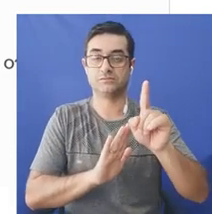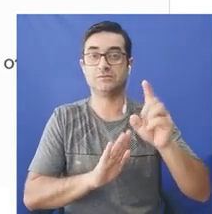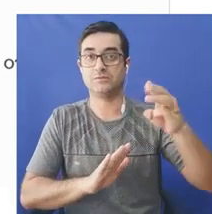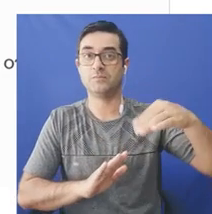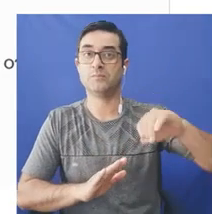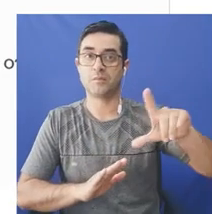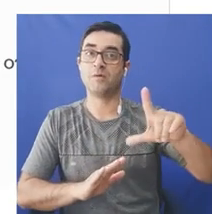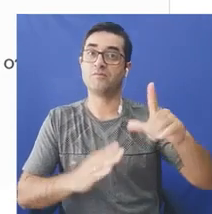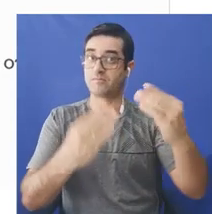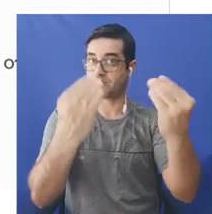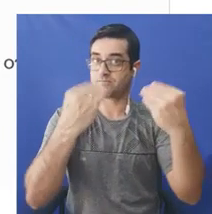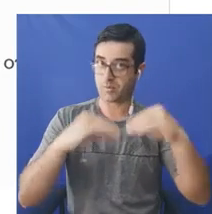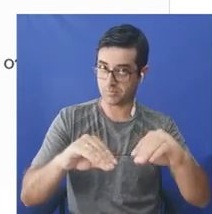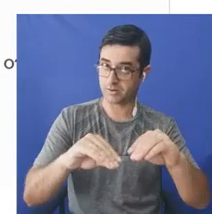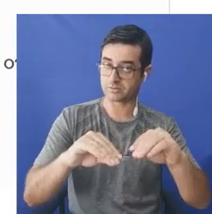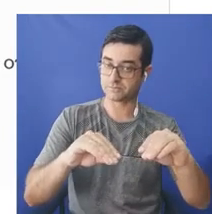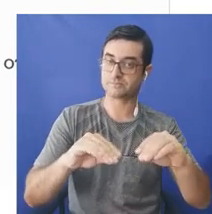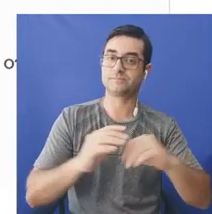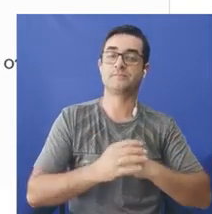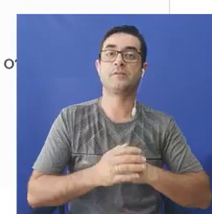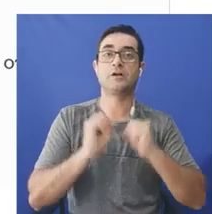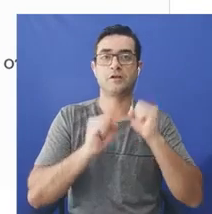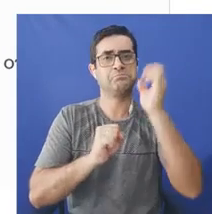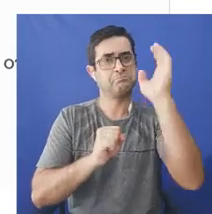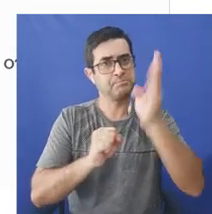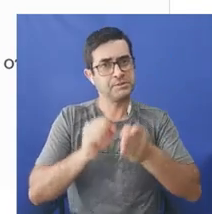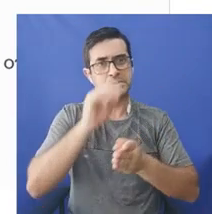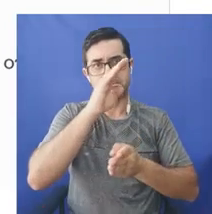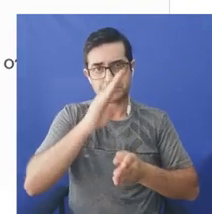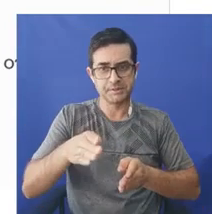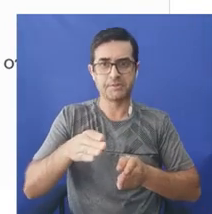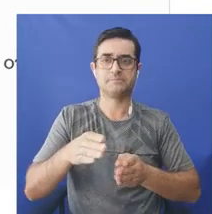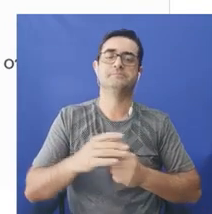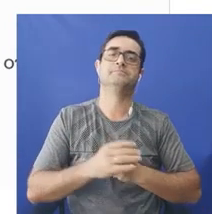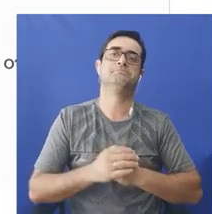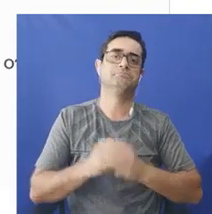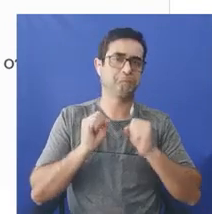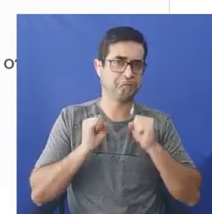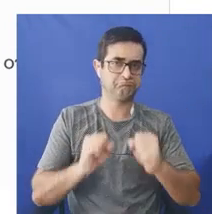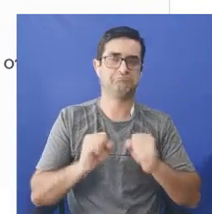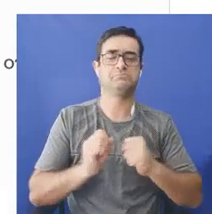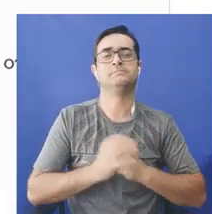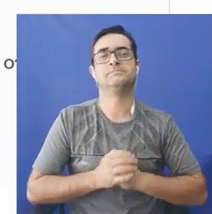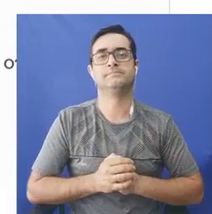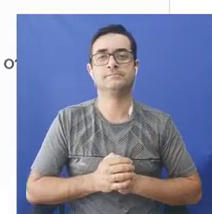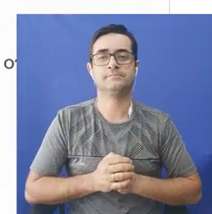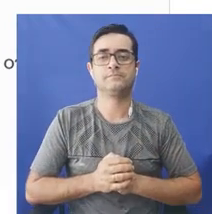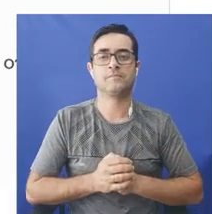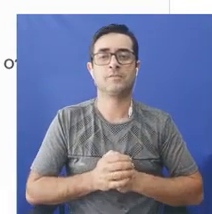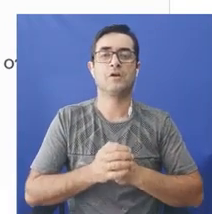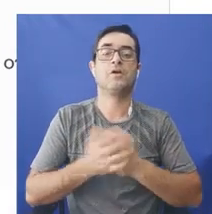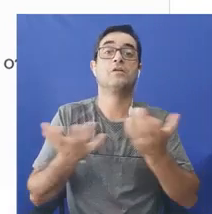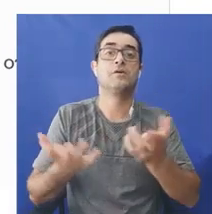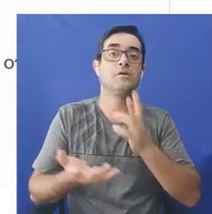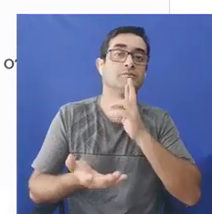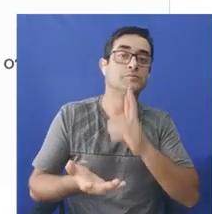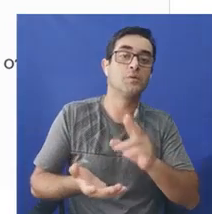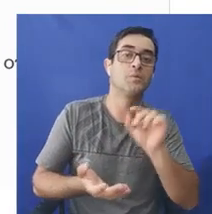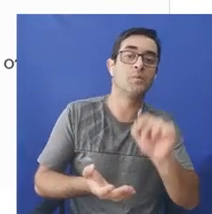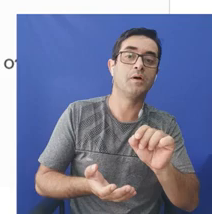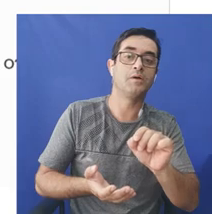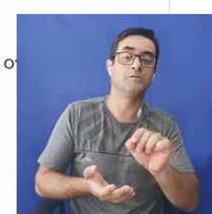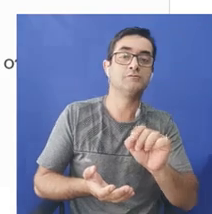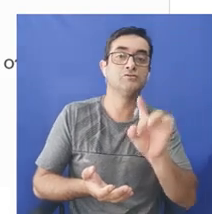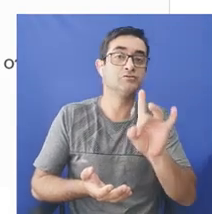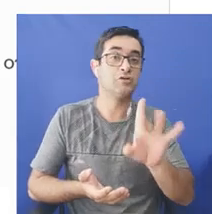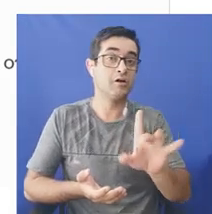mol. Então eu vou colocar embaixo. E aí eu posso cortar o que está em cima com o que está embaixo, se for igual. O que sobrou? A